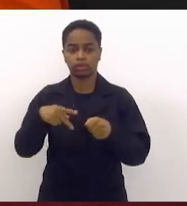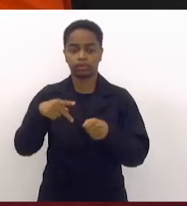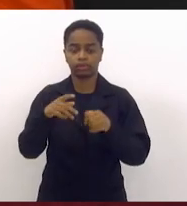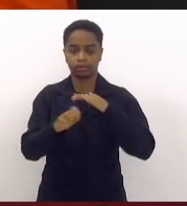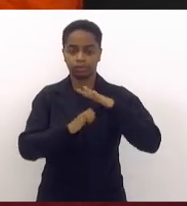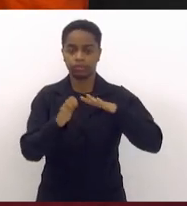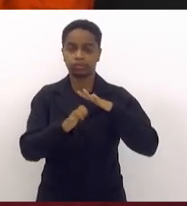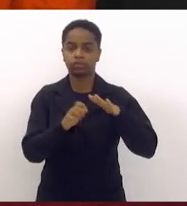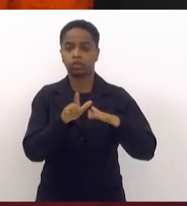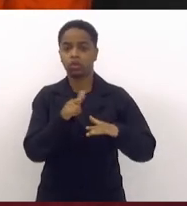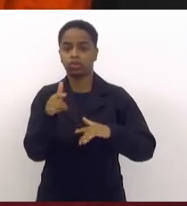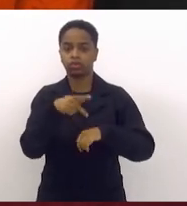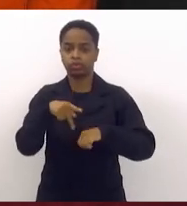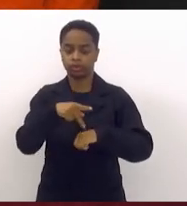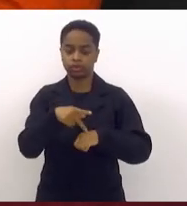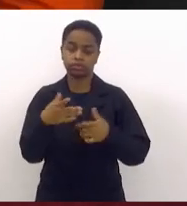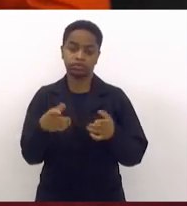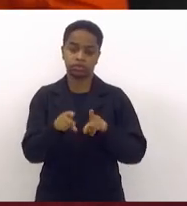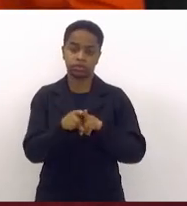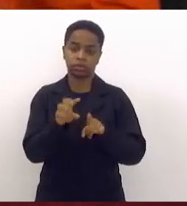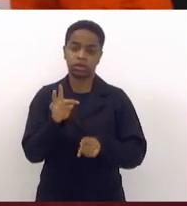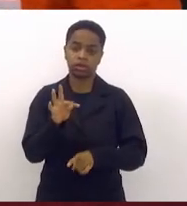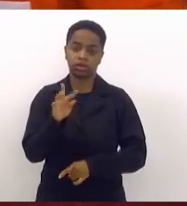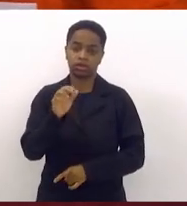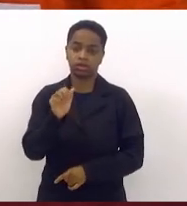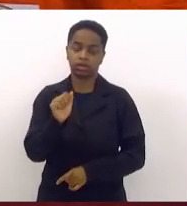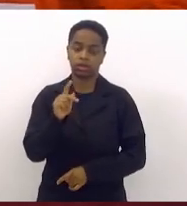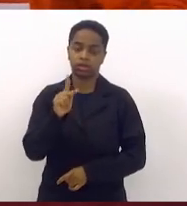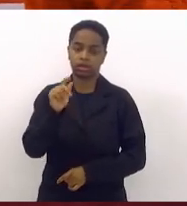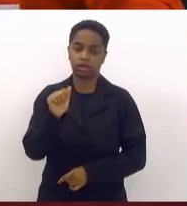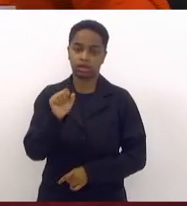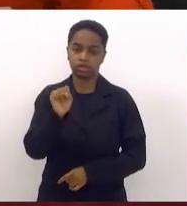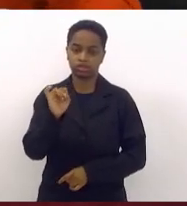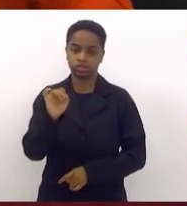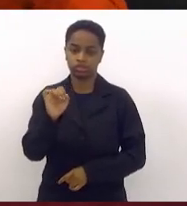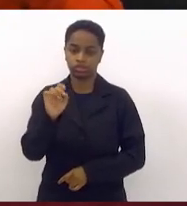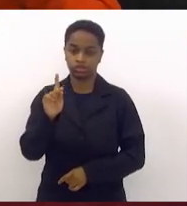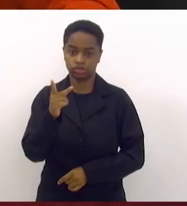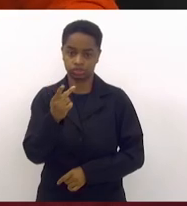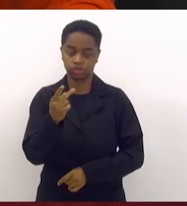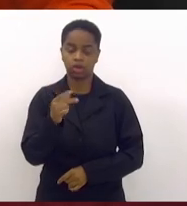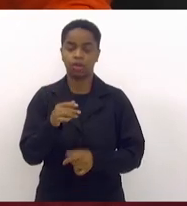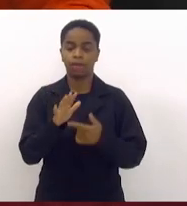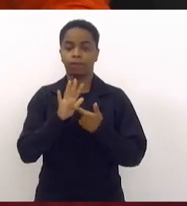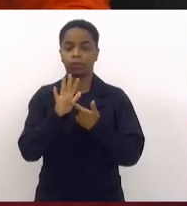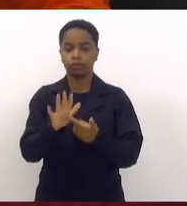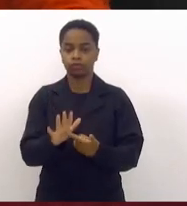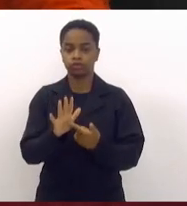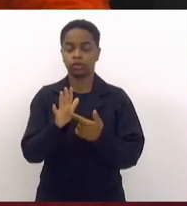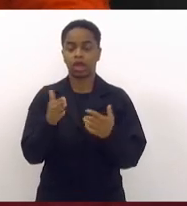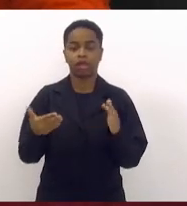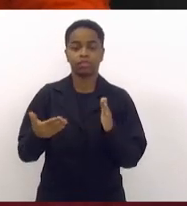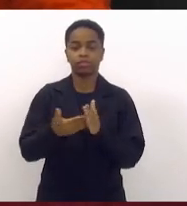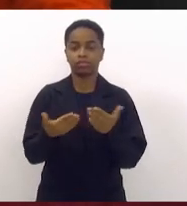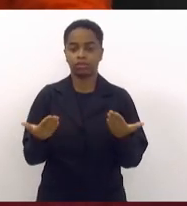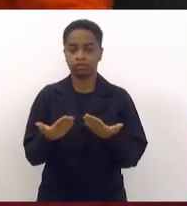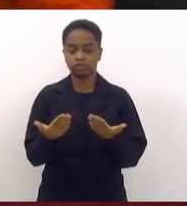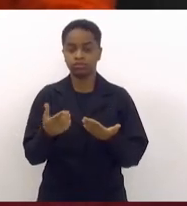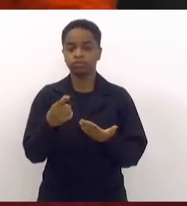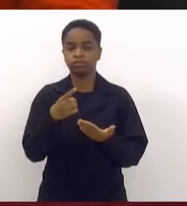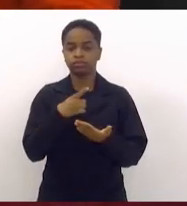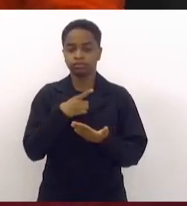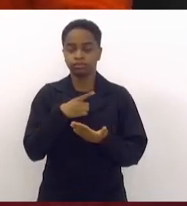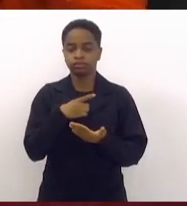que aqui também mostrou o takach economista do DI que hoje ainda nós temos grandes